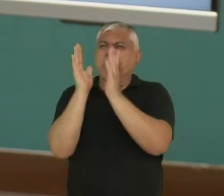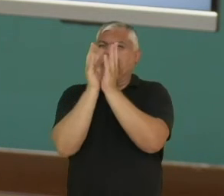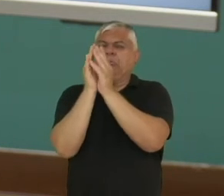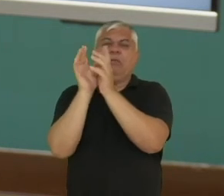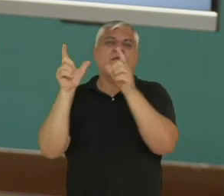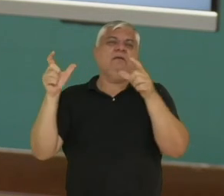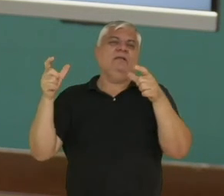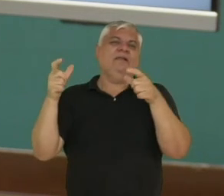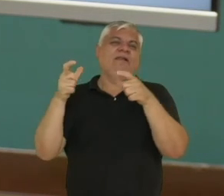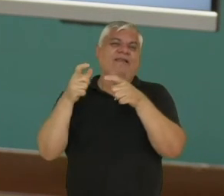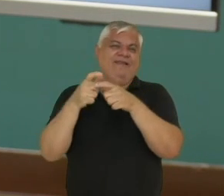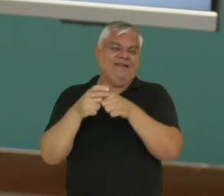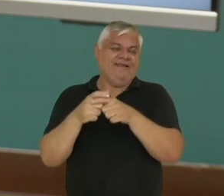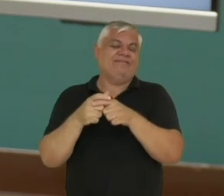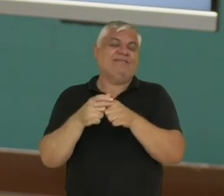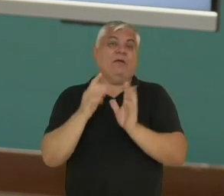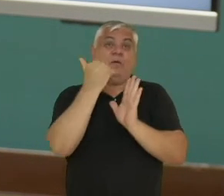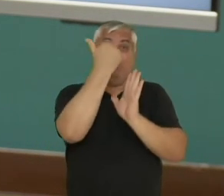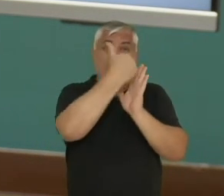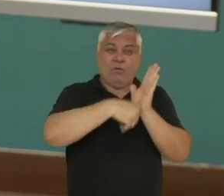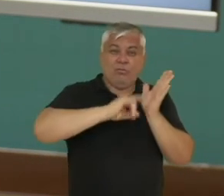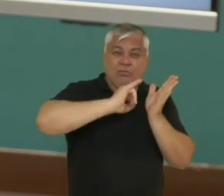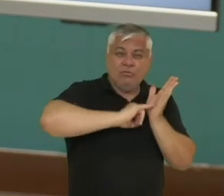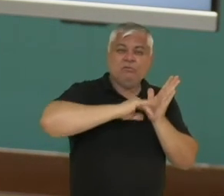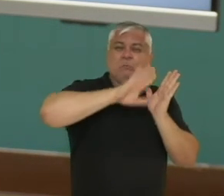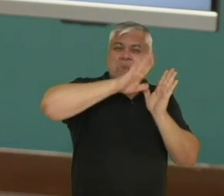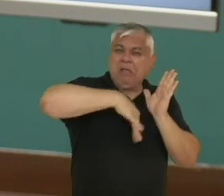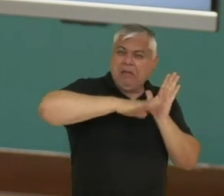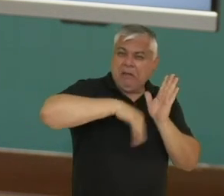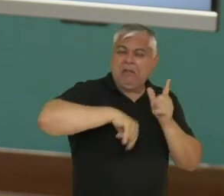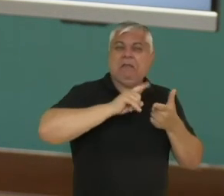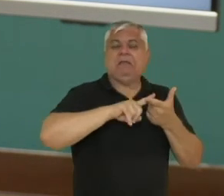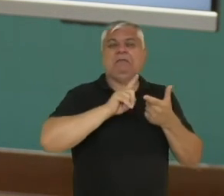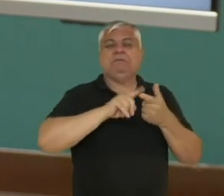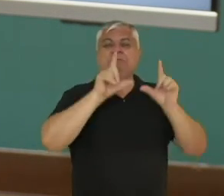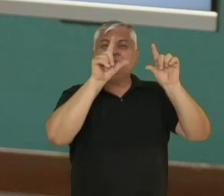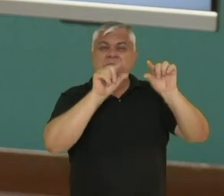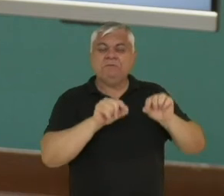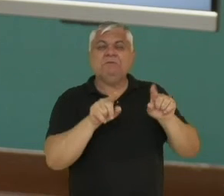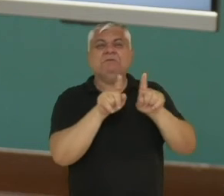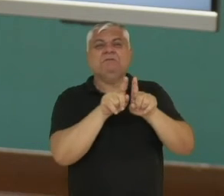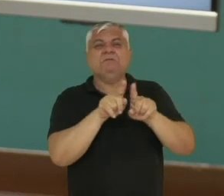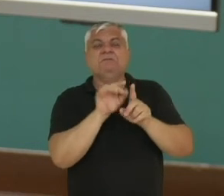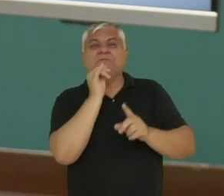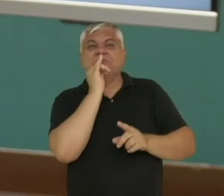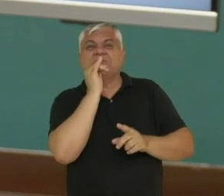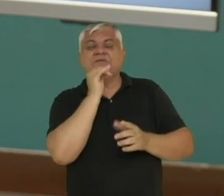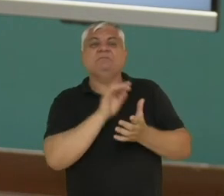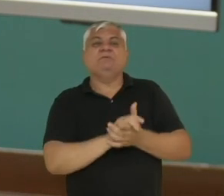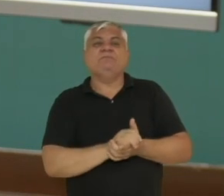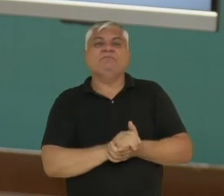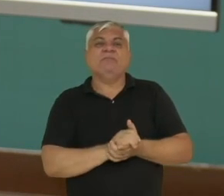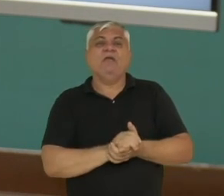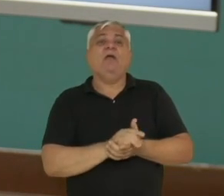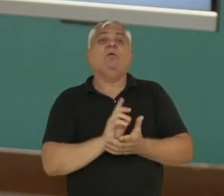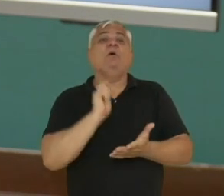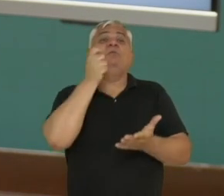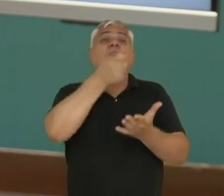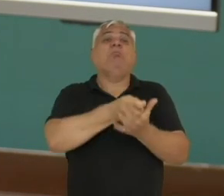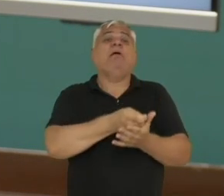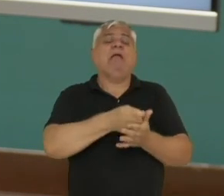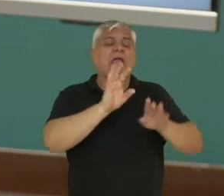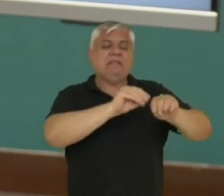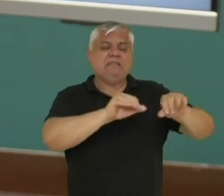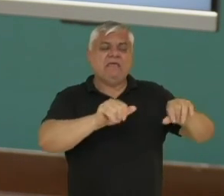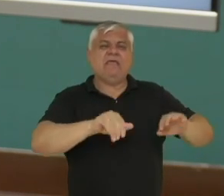sobre os produtos que eles produzem, né? Diminuindo então, por exemplo, quando que ia começar a pagar o terreno,